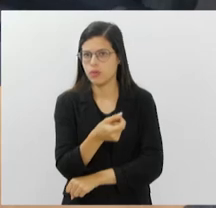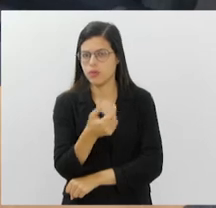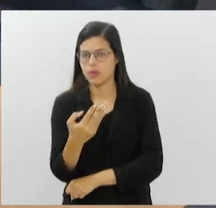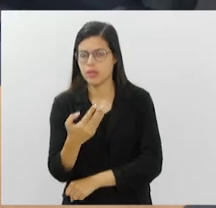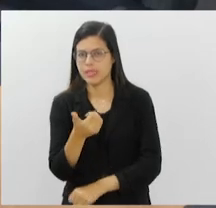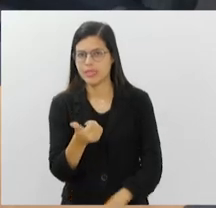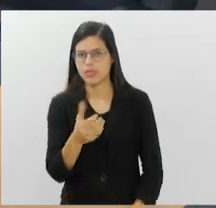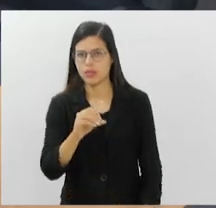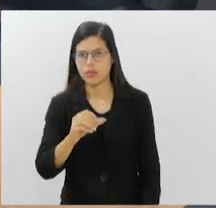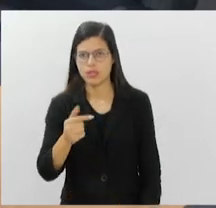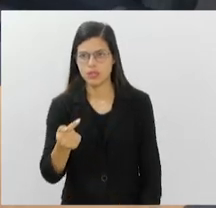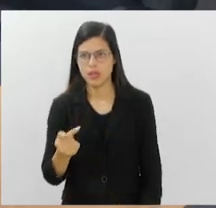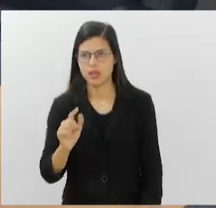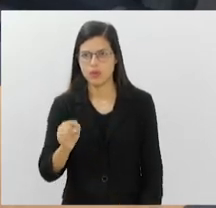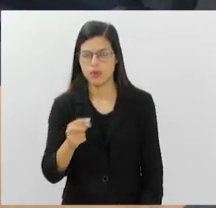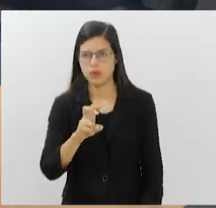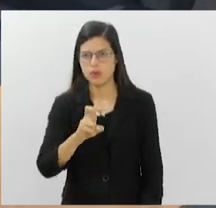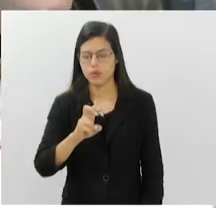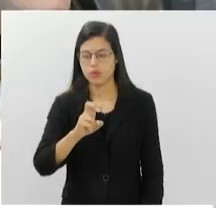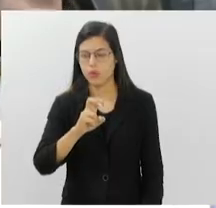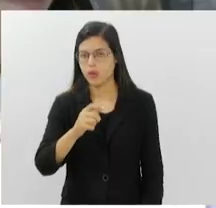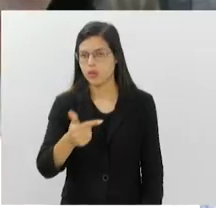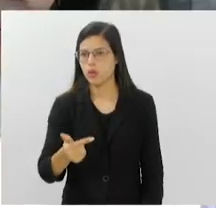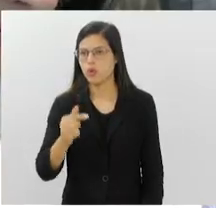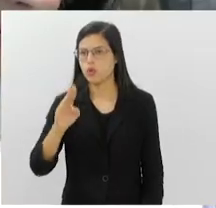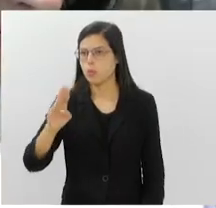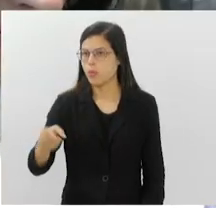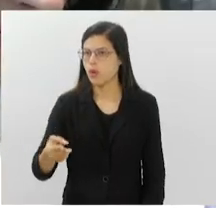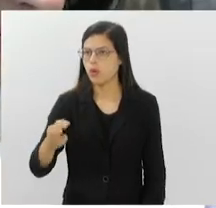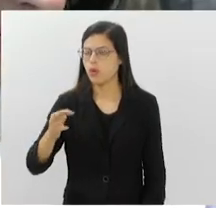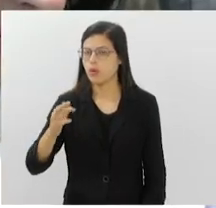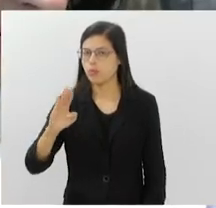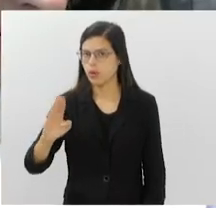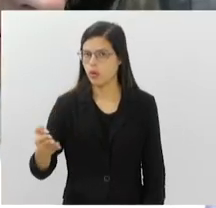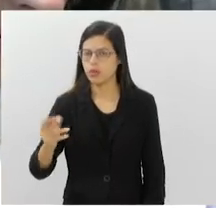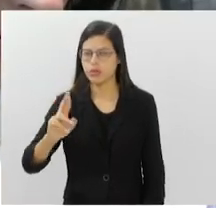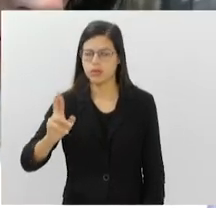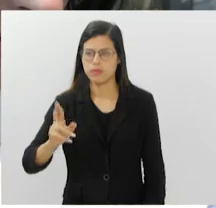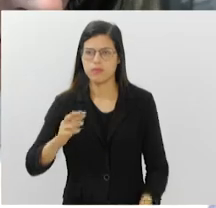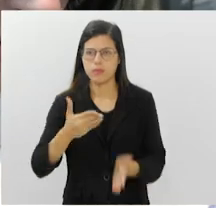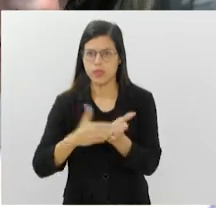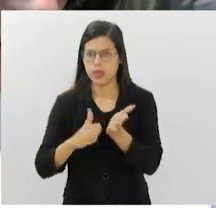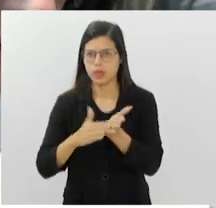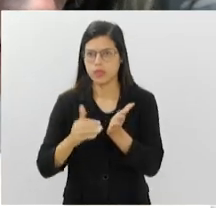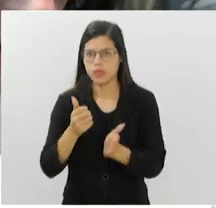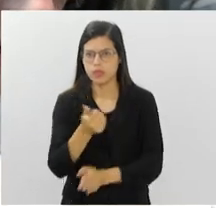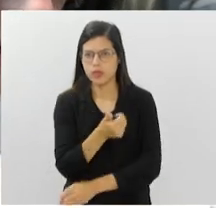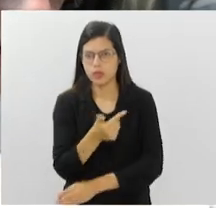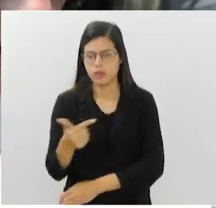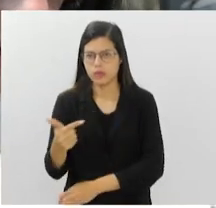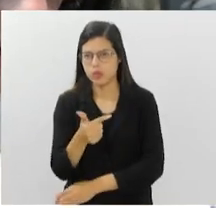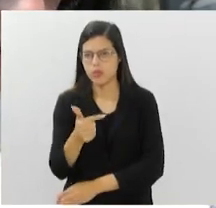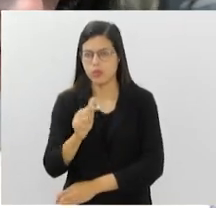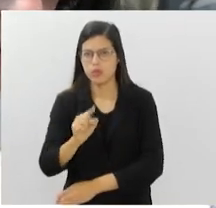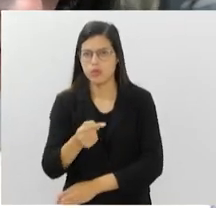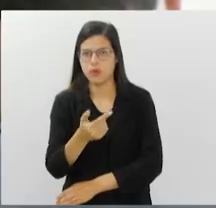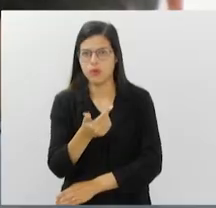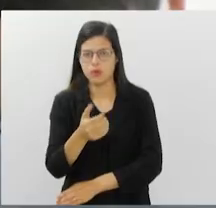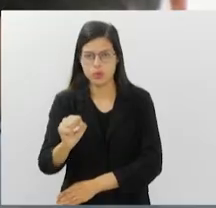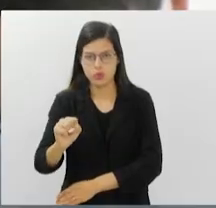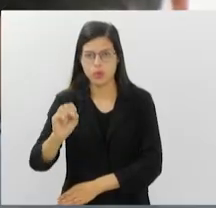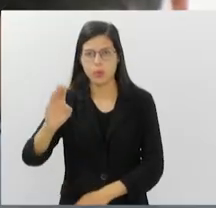107,52 bilhões de reais e despesas previstas de 122,18 bilhões de